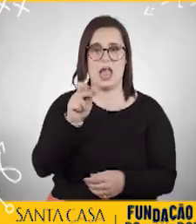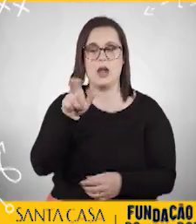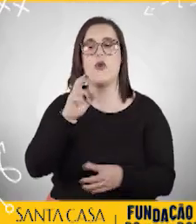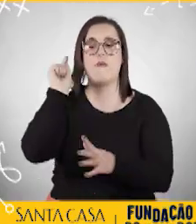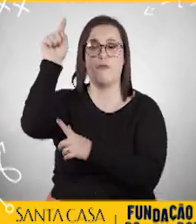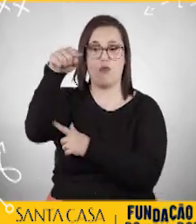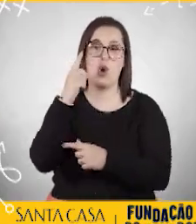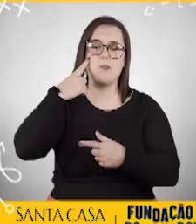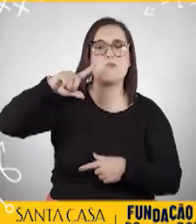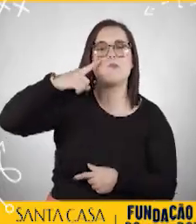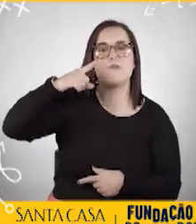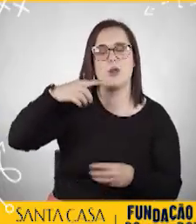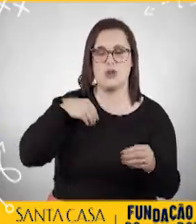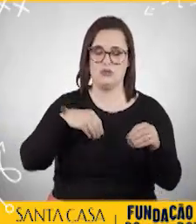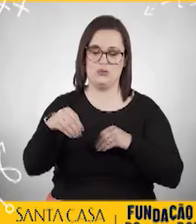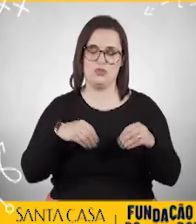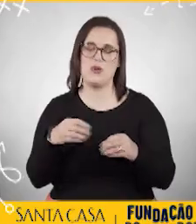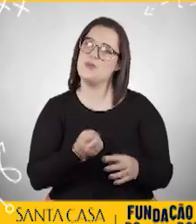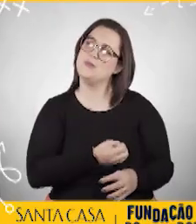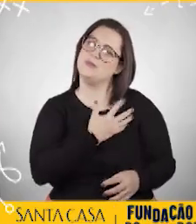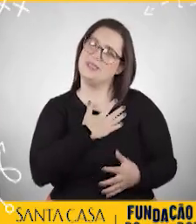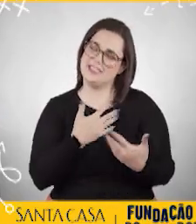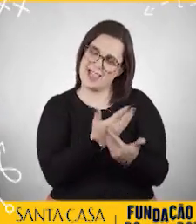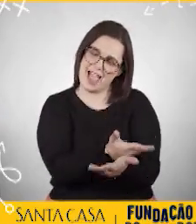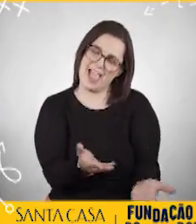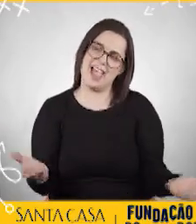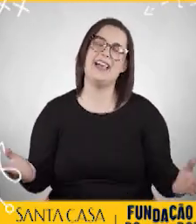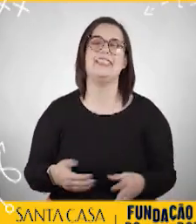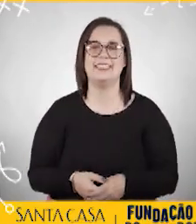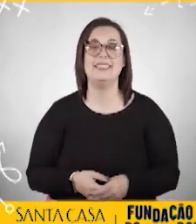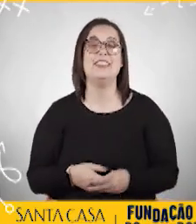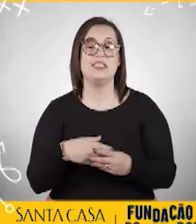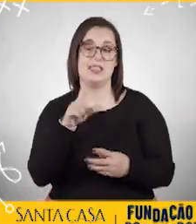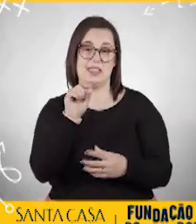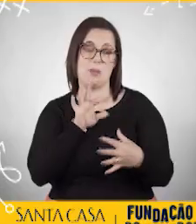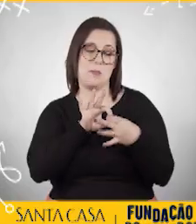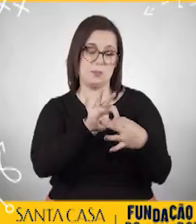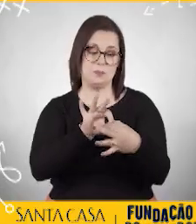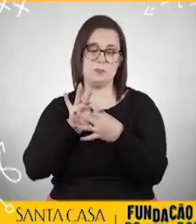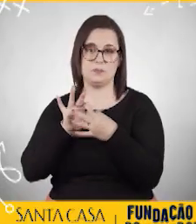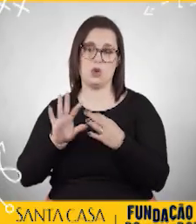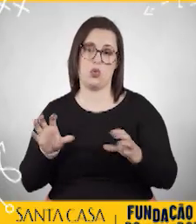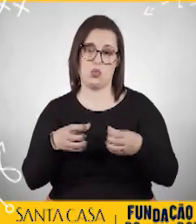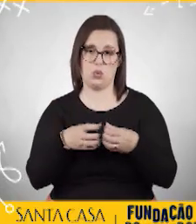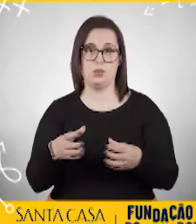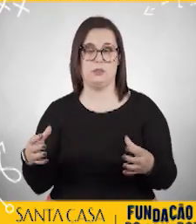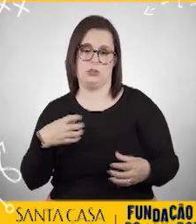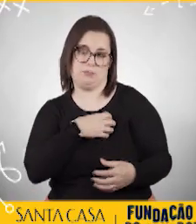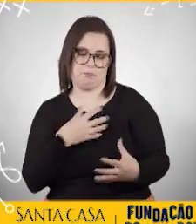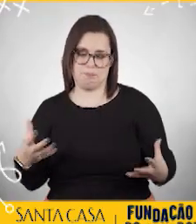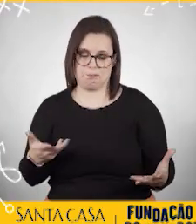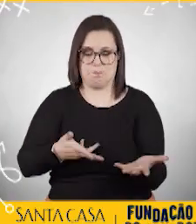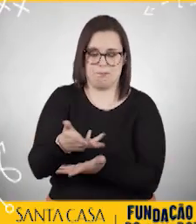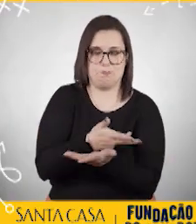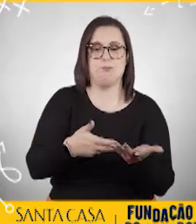a viver bem de perto todas as emoções que a paixão do futebol traz consigo. A crescente ligação entre os clubes e as suas